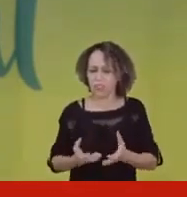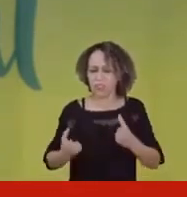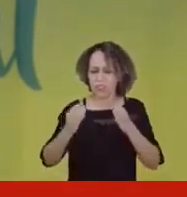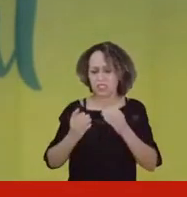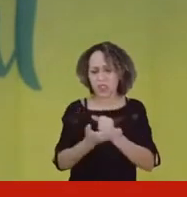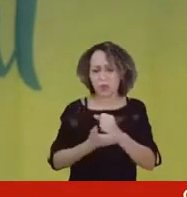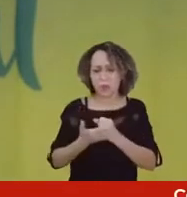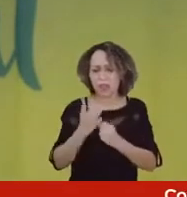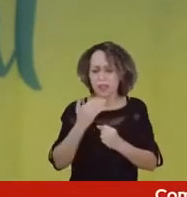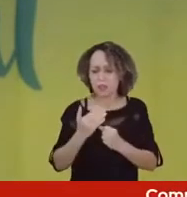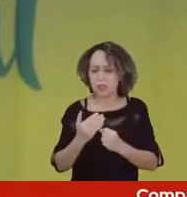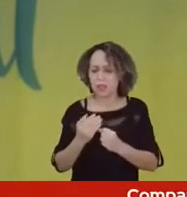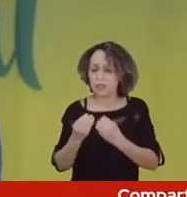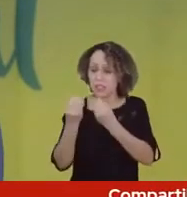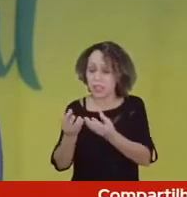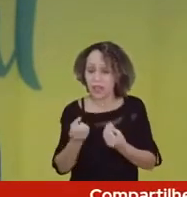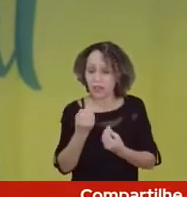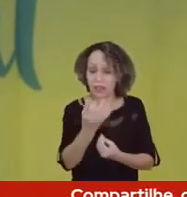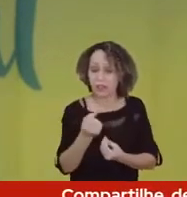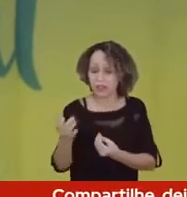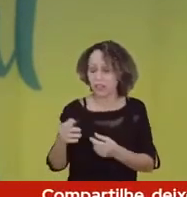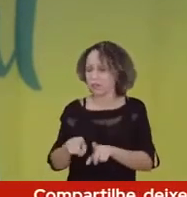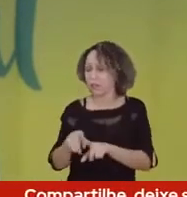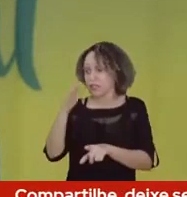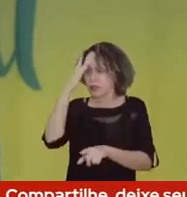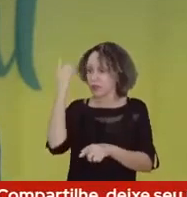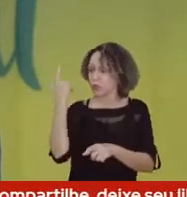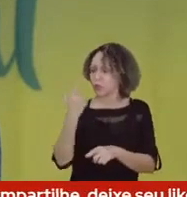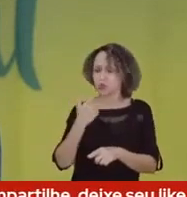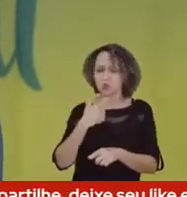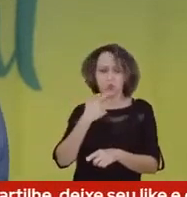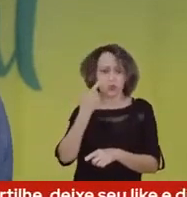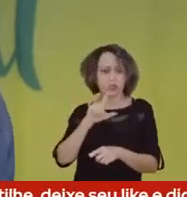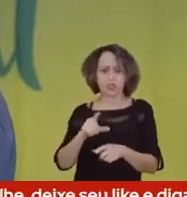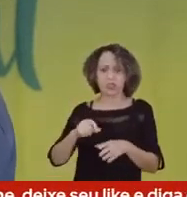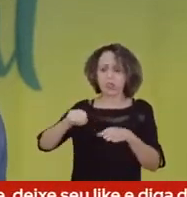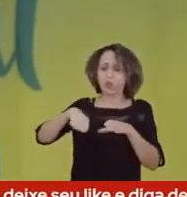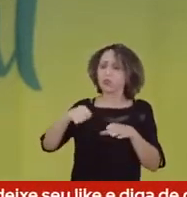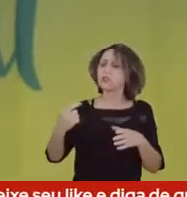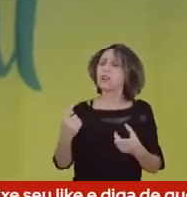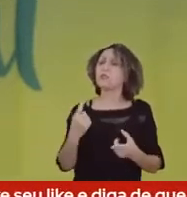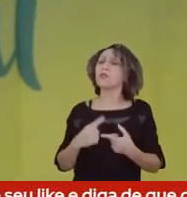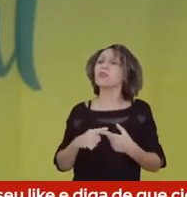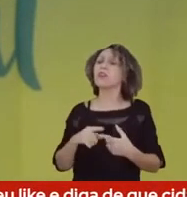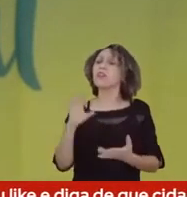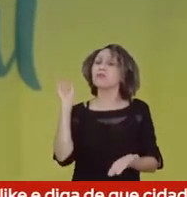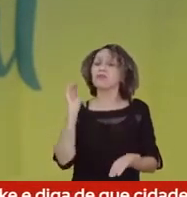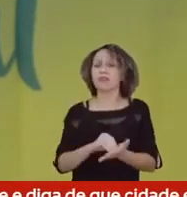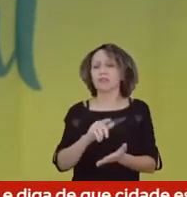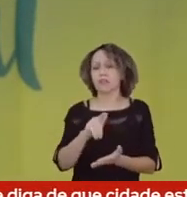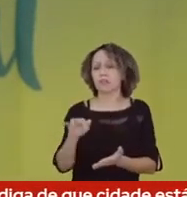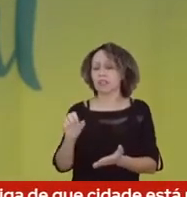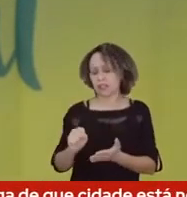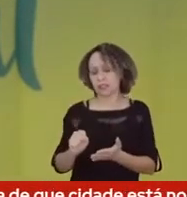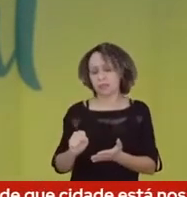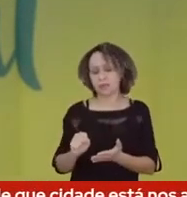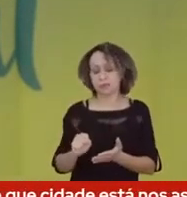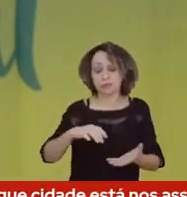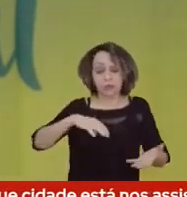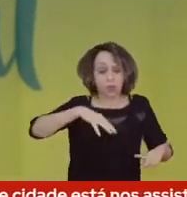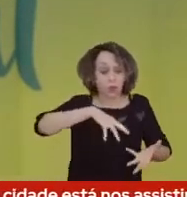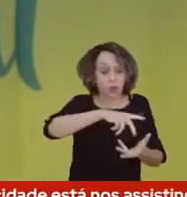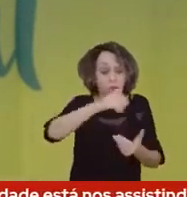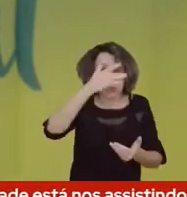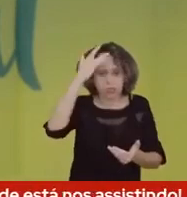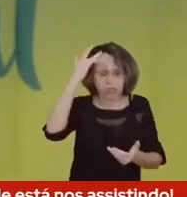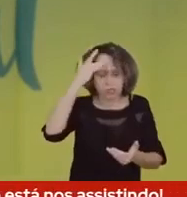Janeiro tem um problema a mais. E eu falava para o presidente essa semana. Além do mundo inteiro estar debatendo o preço de gás, Gabriel, aqui tem outro problema.